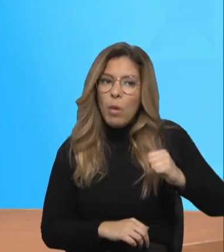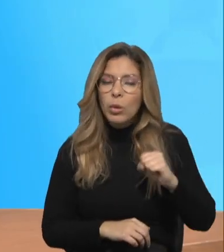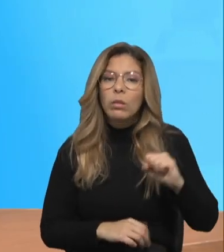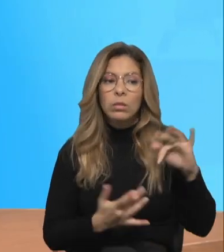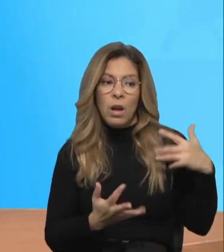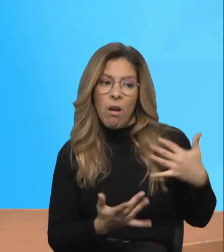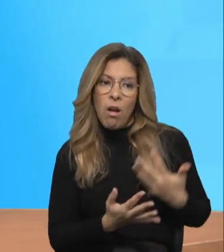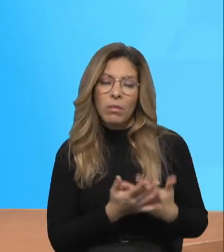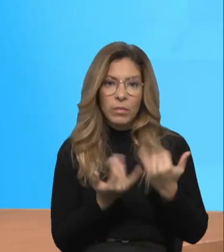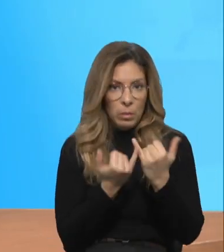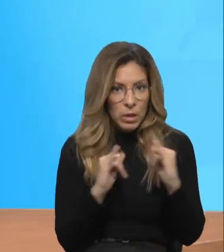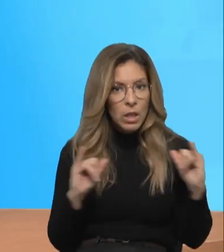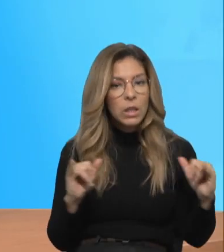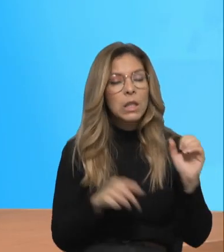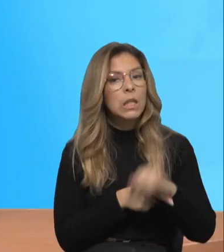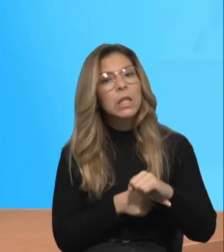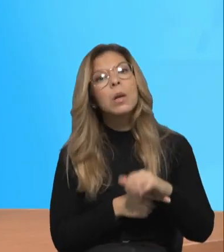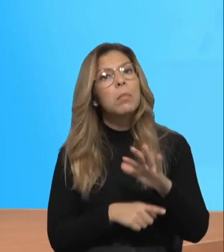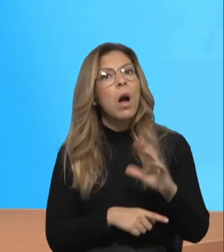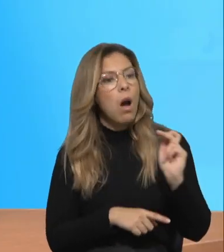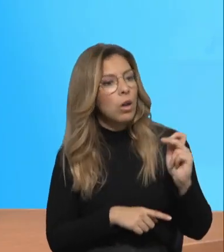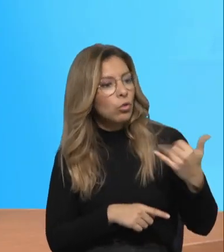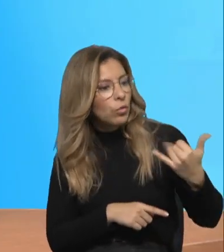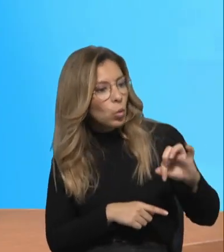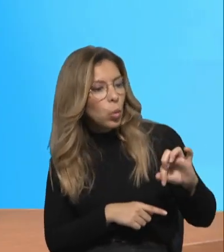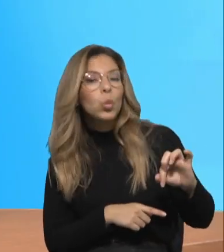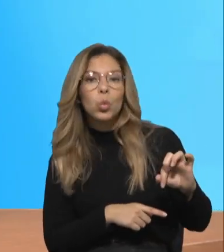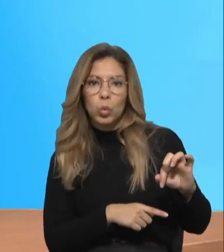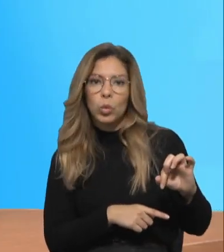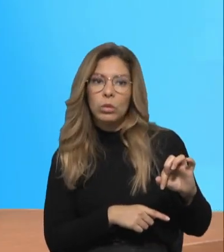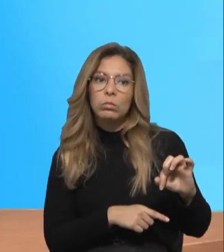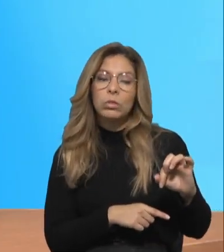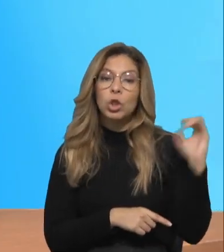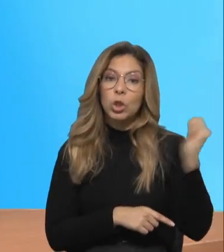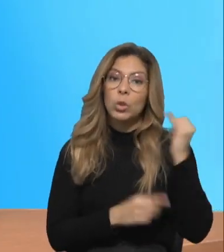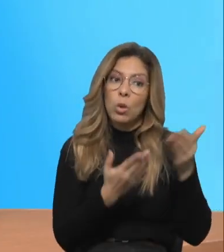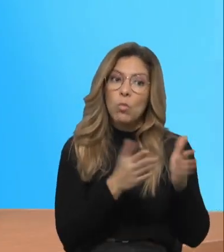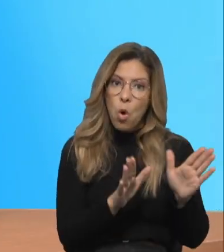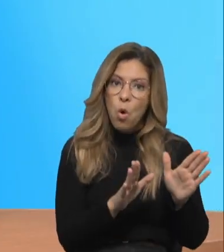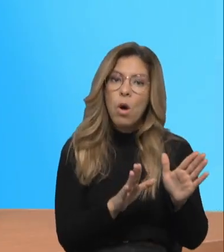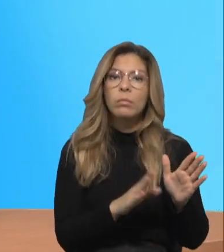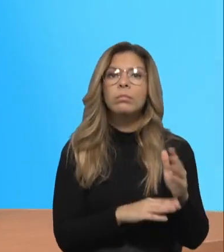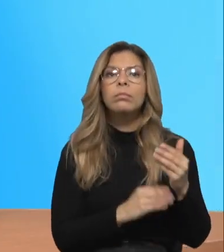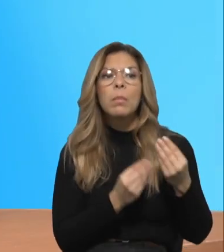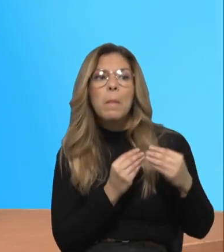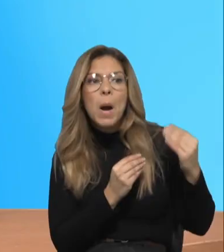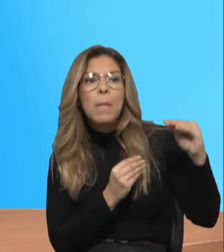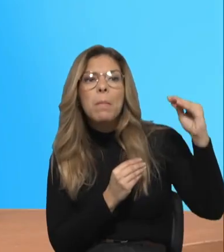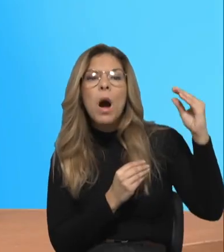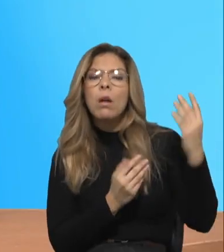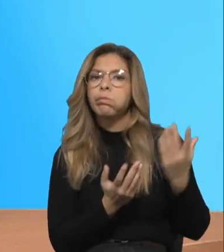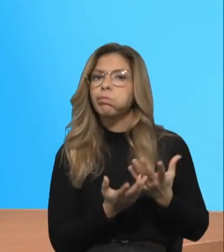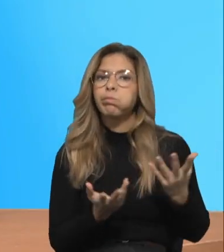Angola, de independência, e durante esses 28 anos de vida do Mosaico, nunca foi mais necessário